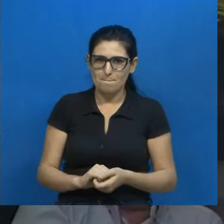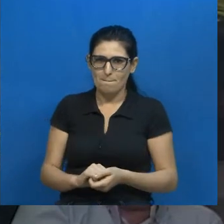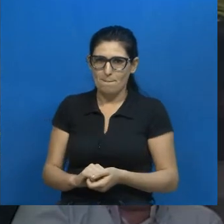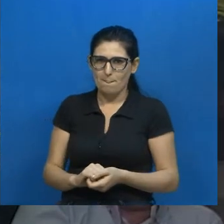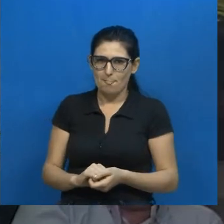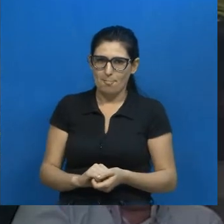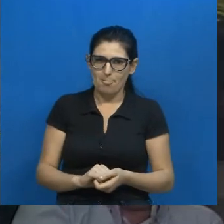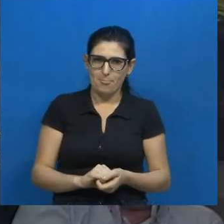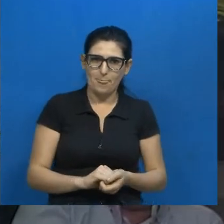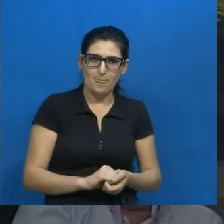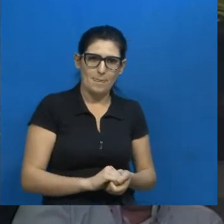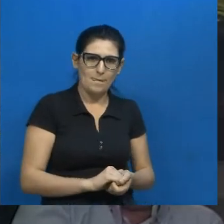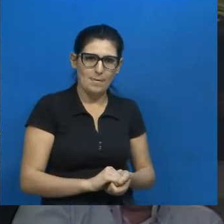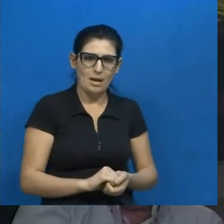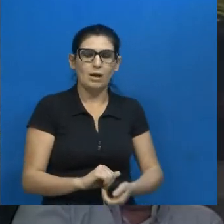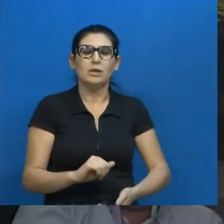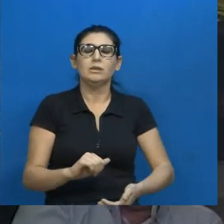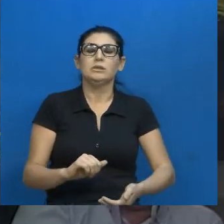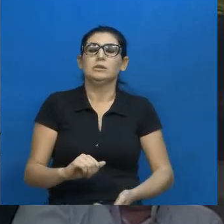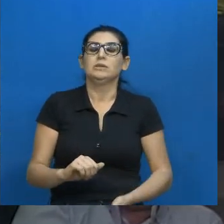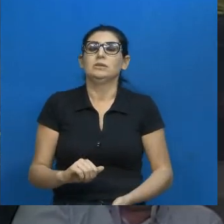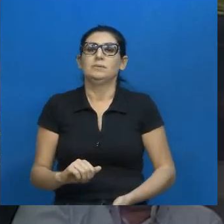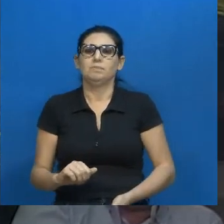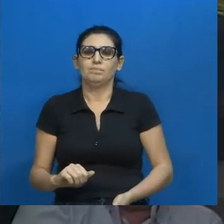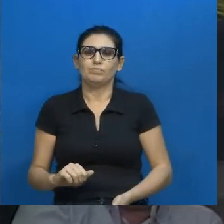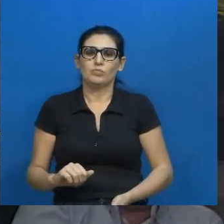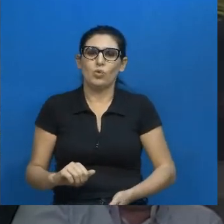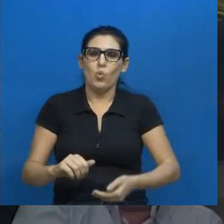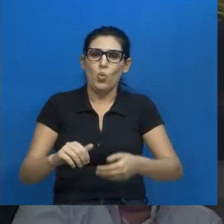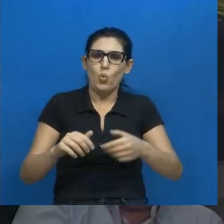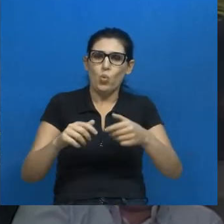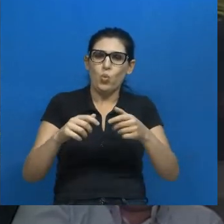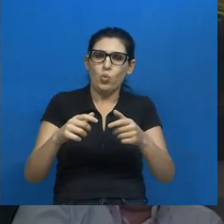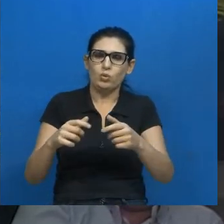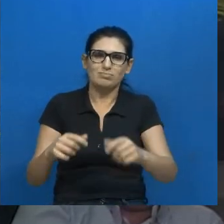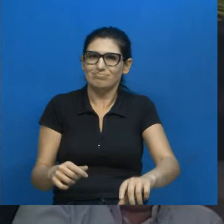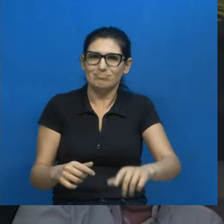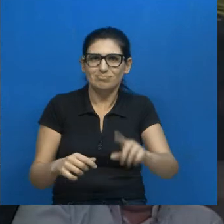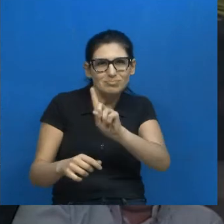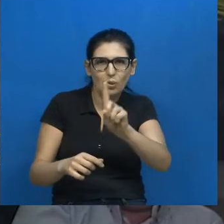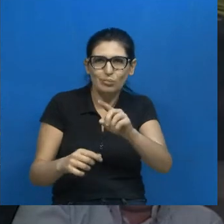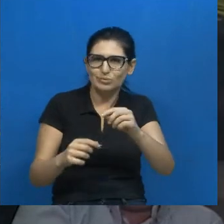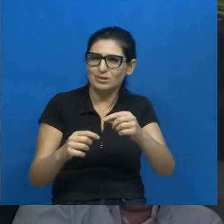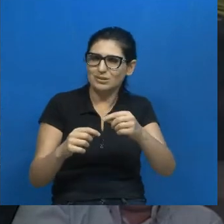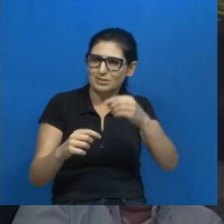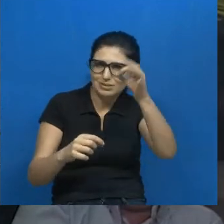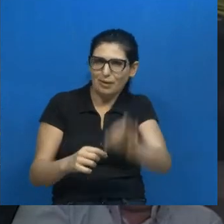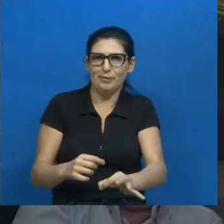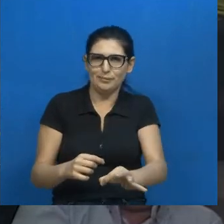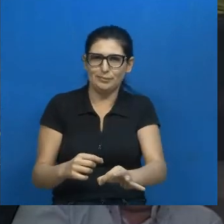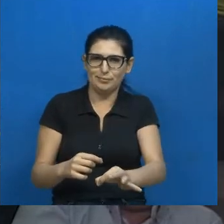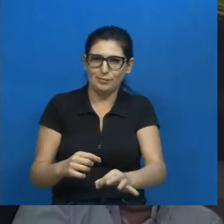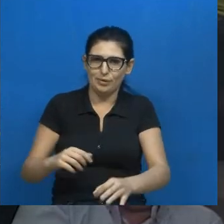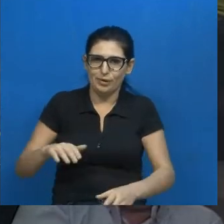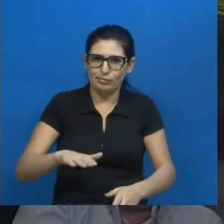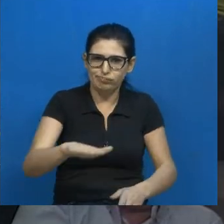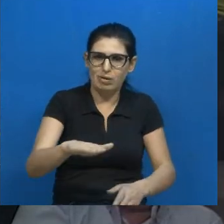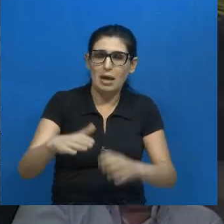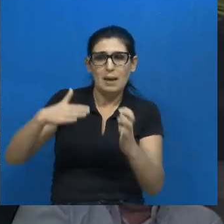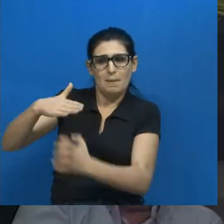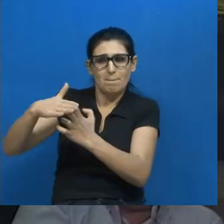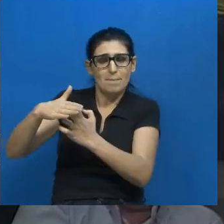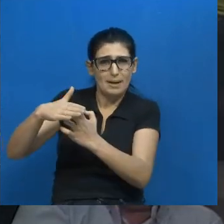um cumprimento desse número de linhas. Você sabe, você que usa, você sabe, realmente está faltando, talvez a empresa não